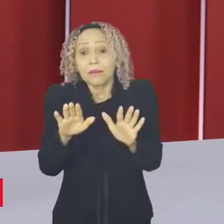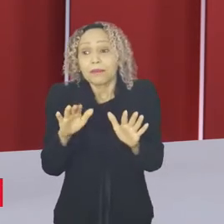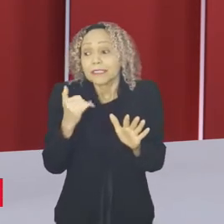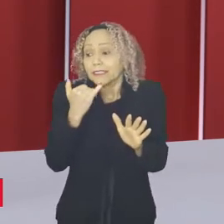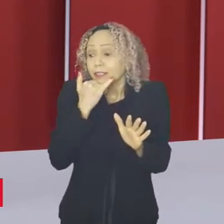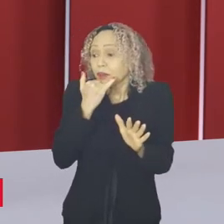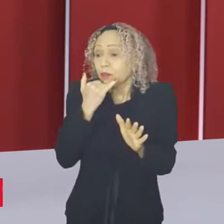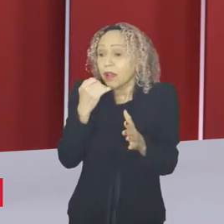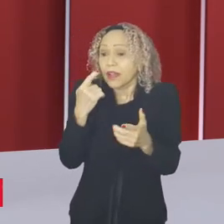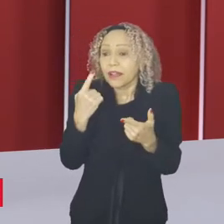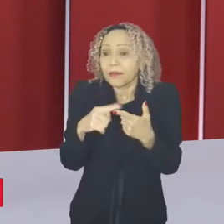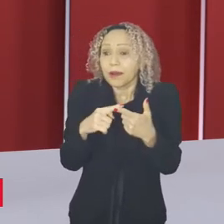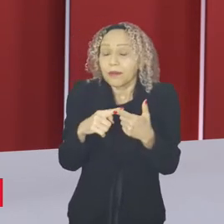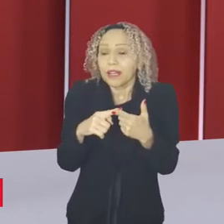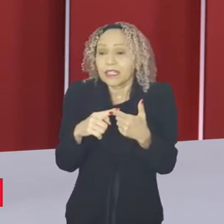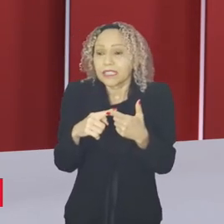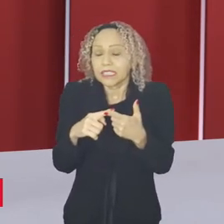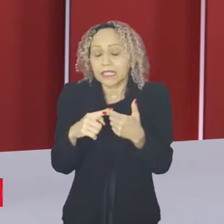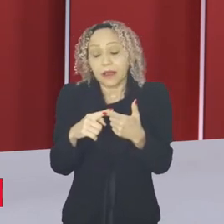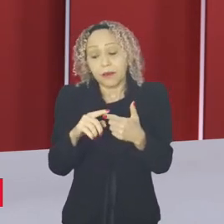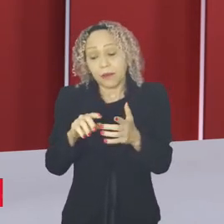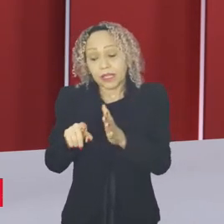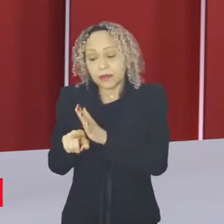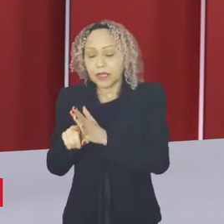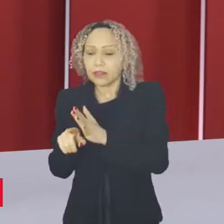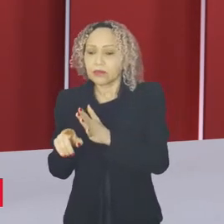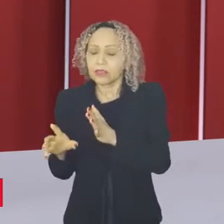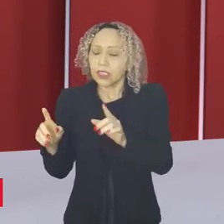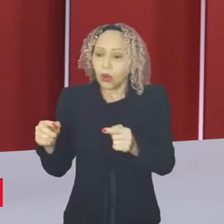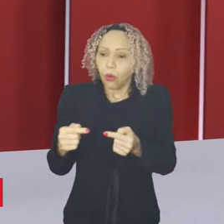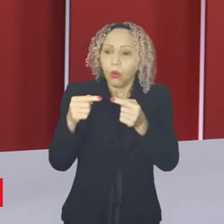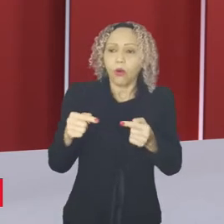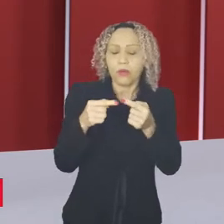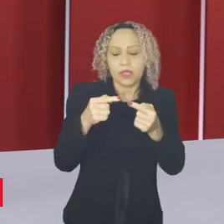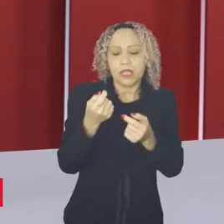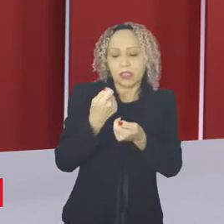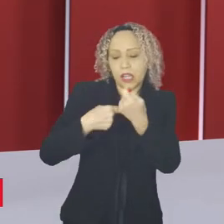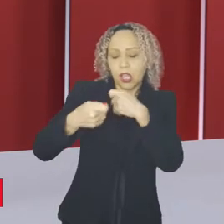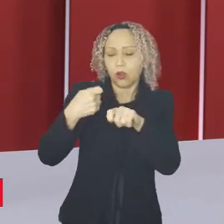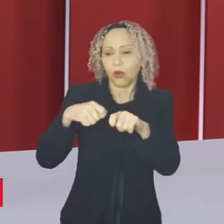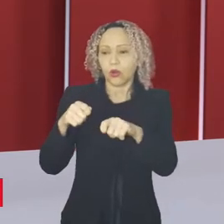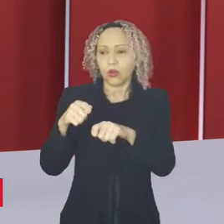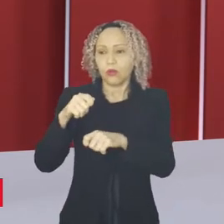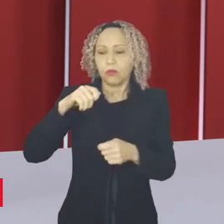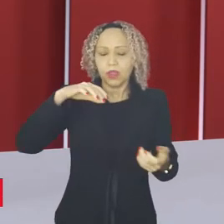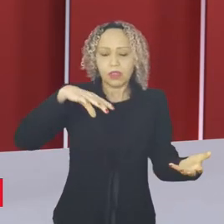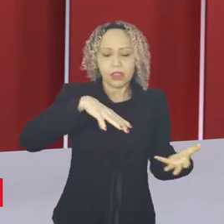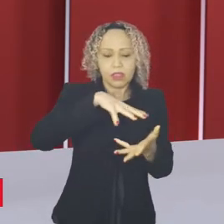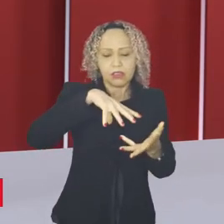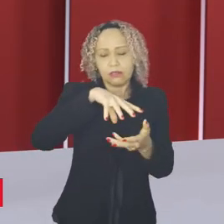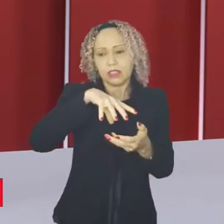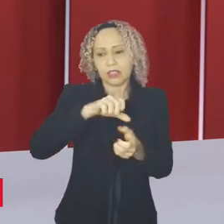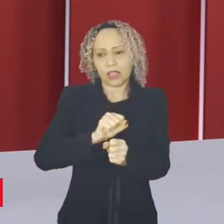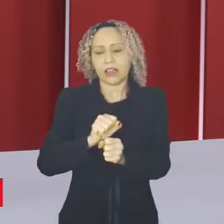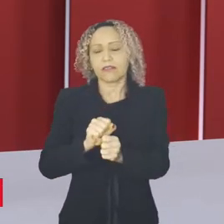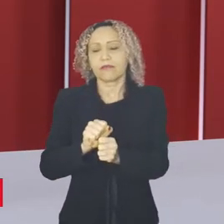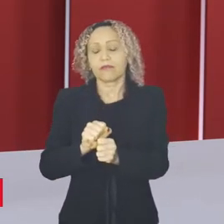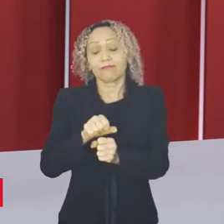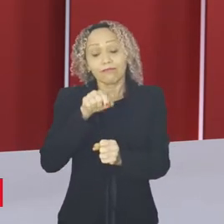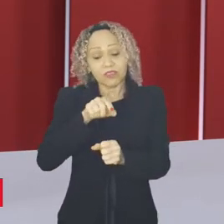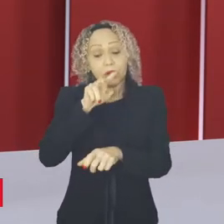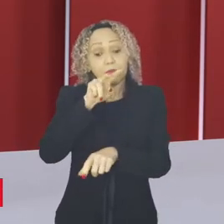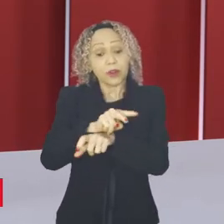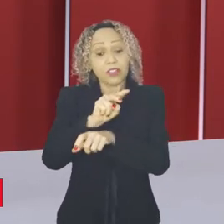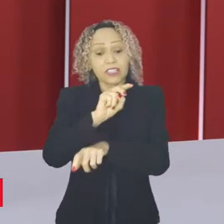elas todas estão versando aí em torno da economia. Vejo, estou gostando de ver, viu, gente? Todo mundo aqui afinado com essa agenda. Que